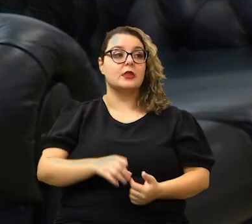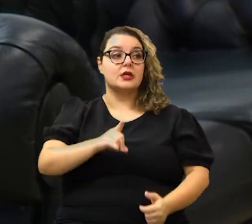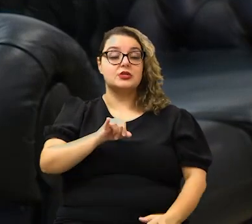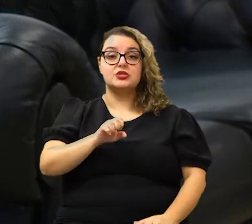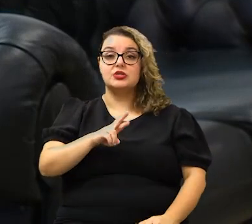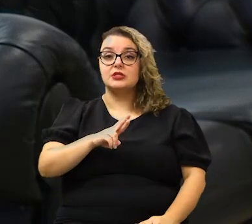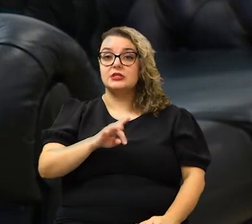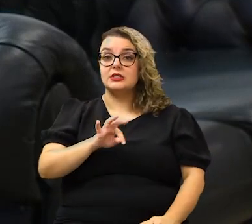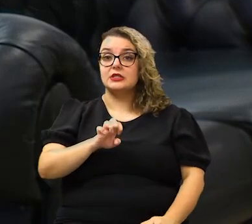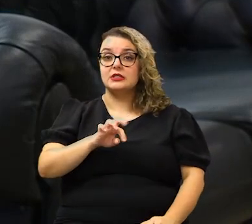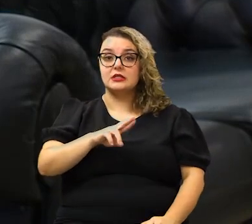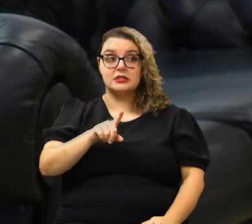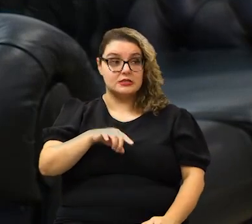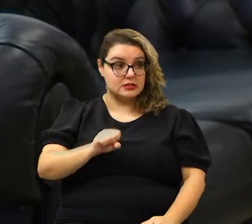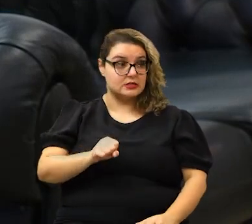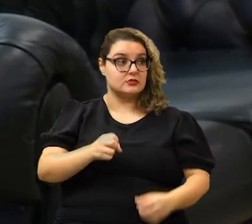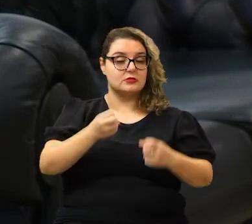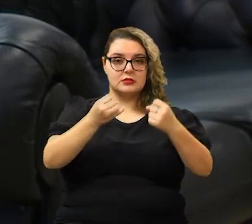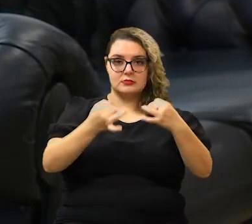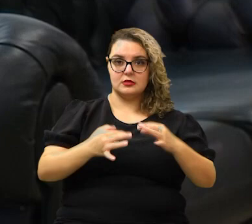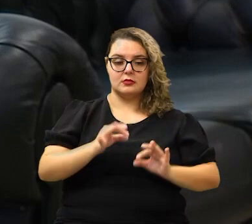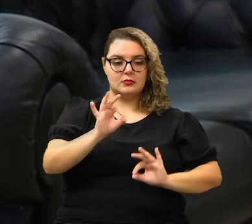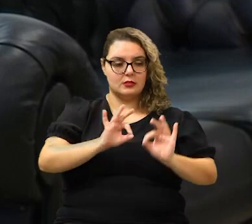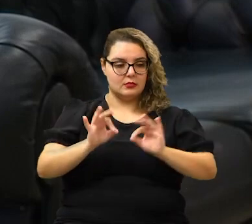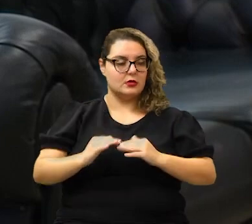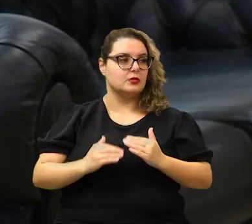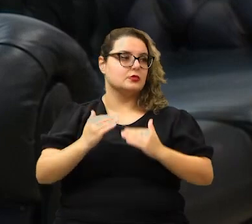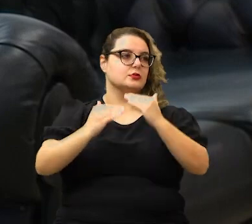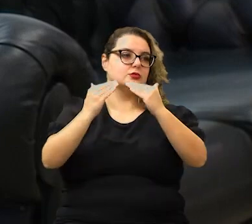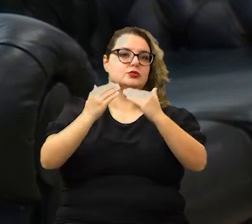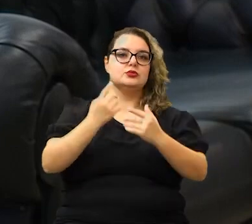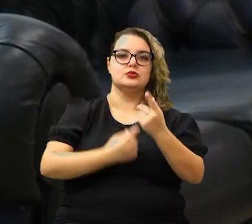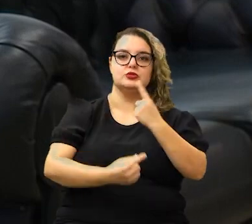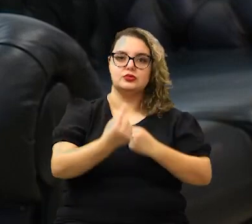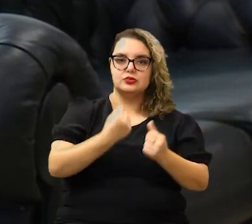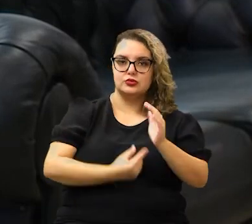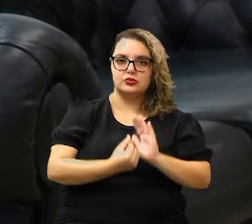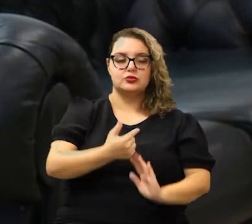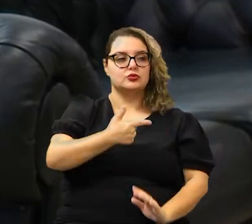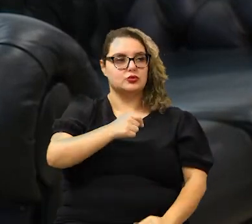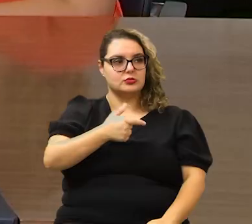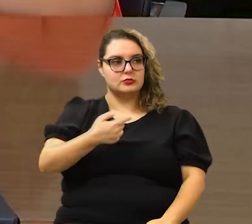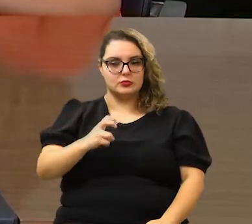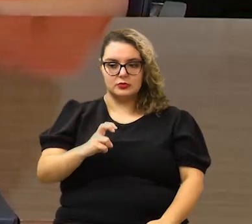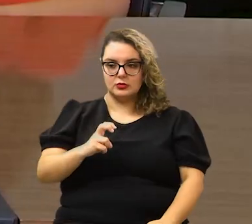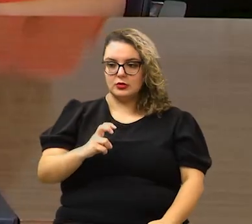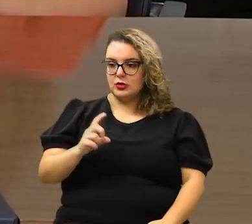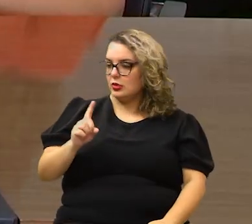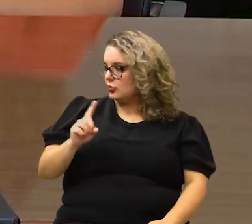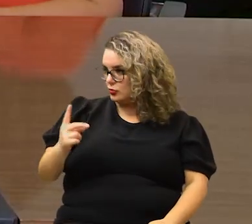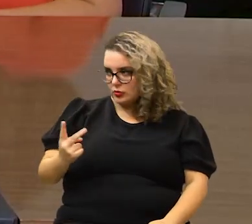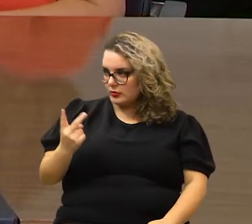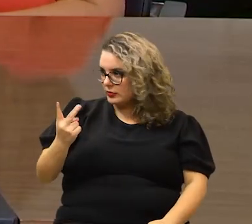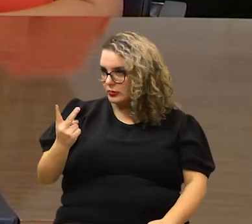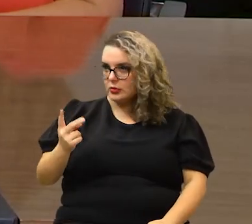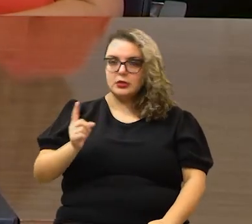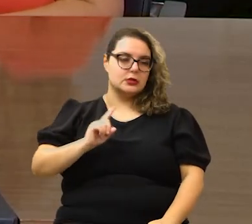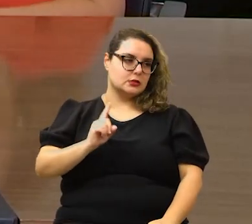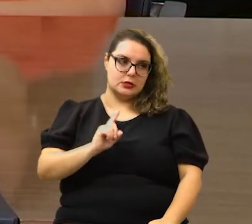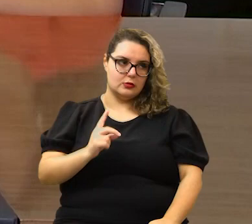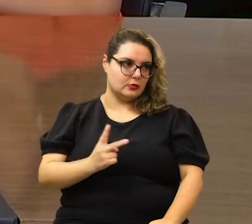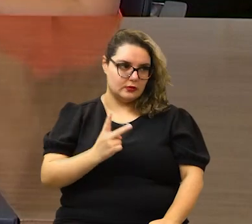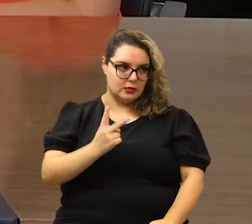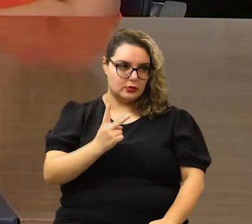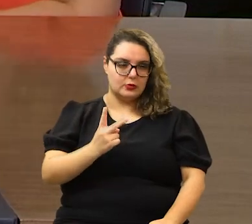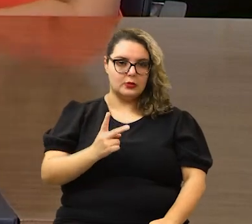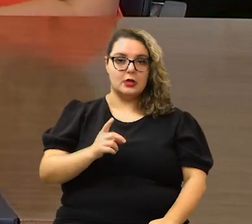as diretrizes que vão orientar a elaboração do orçamento de 2025. Não é o valor ainda? Não é o